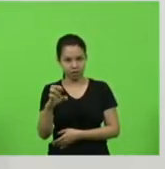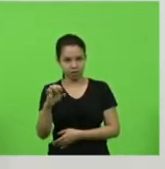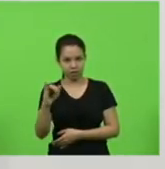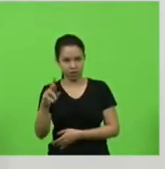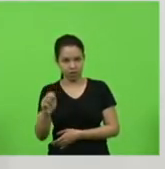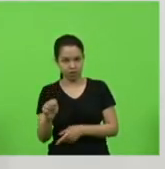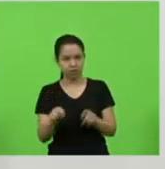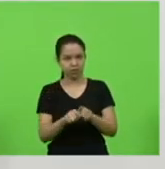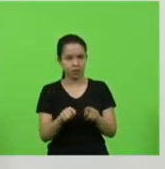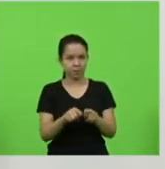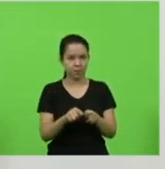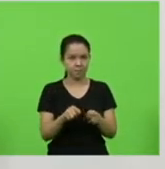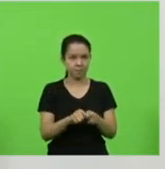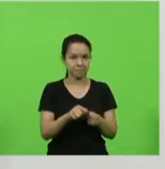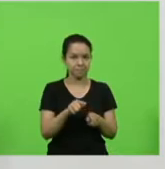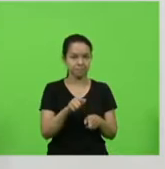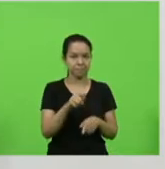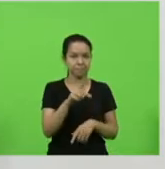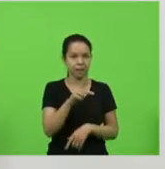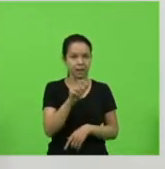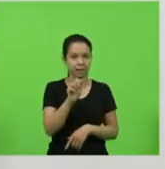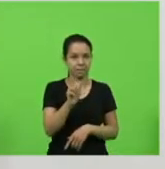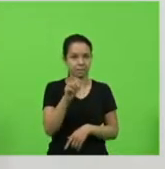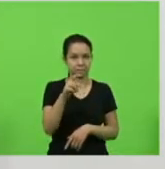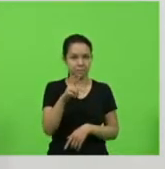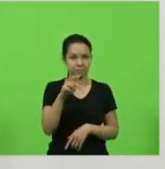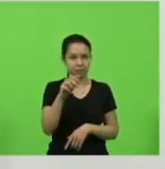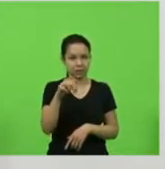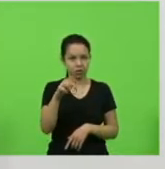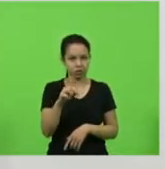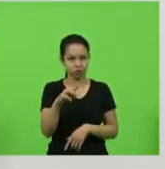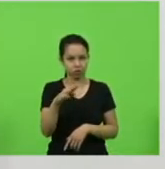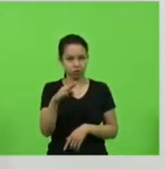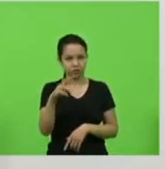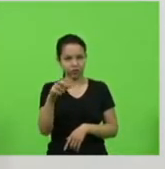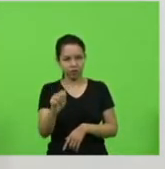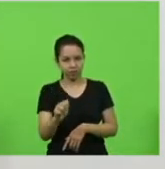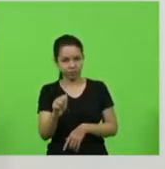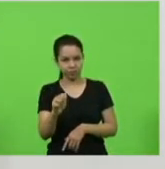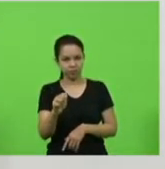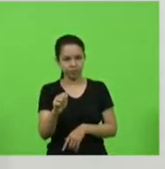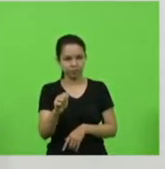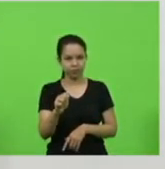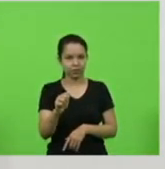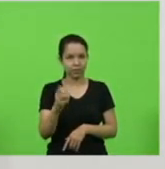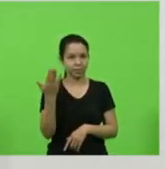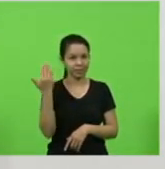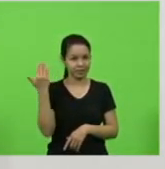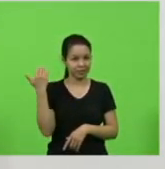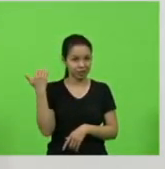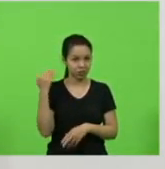A SC-477, que era, no passado, uma rodovia federal.